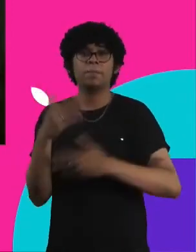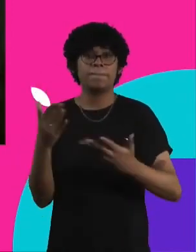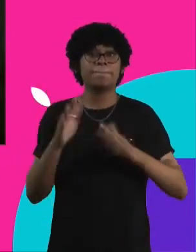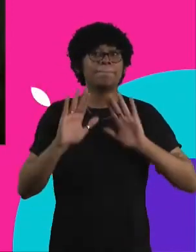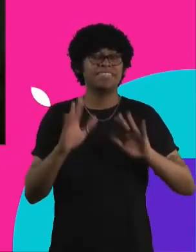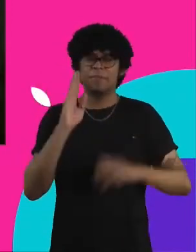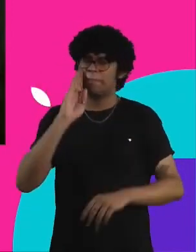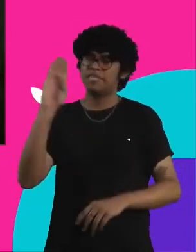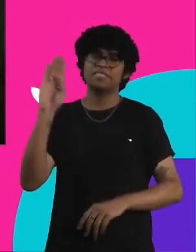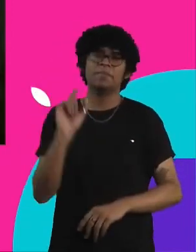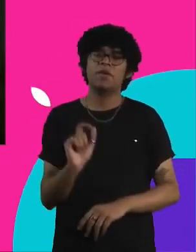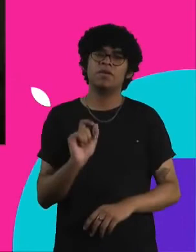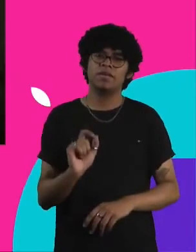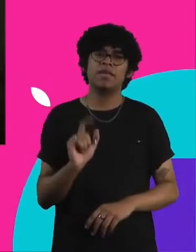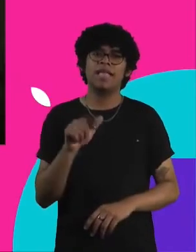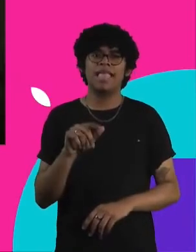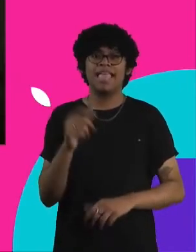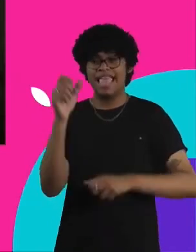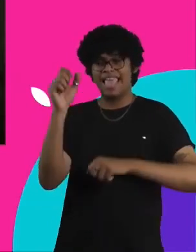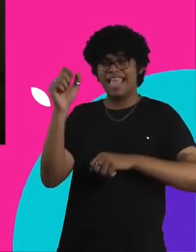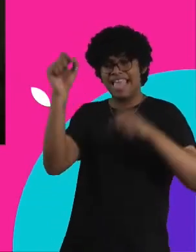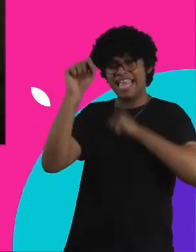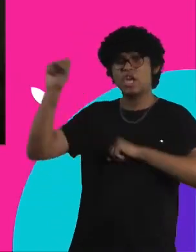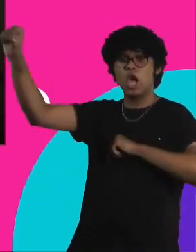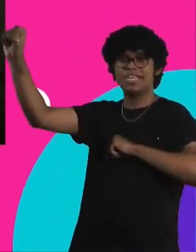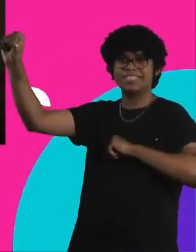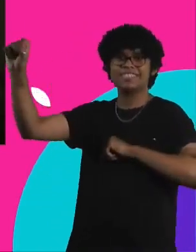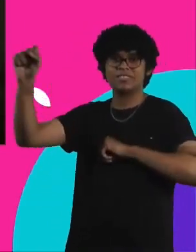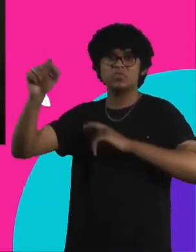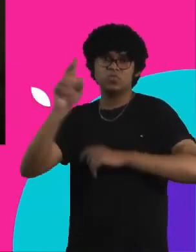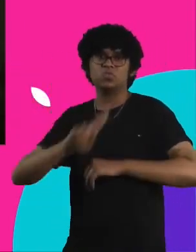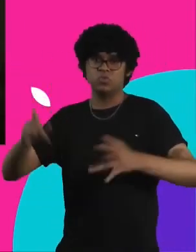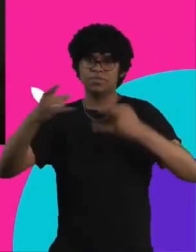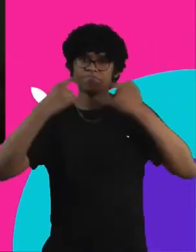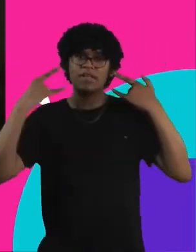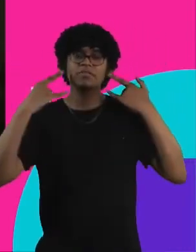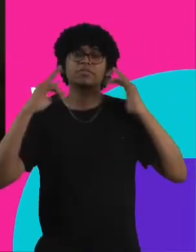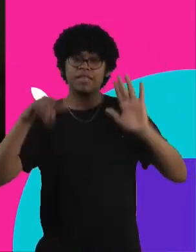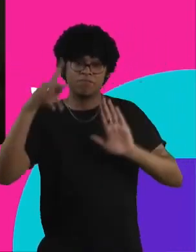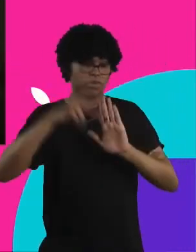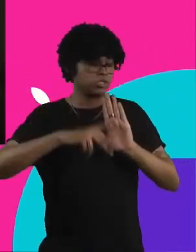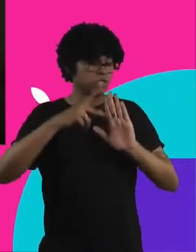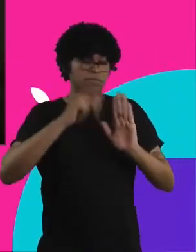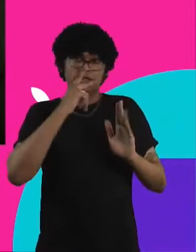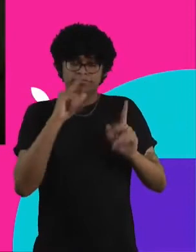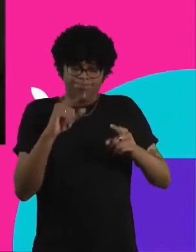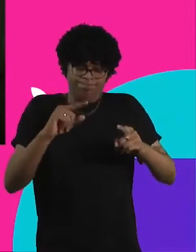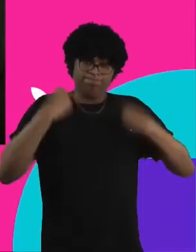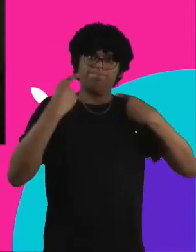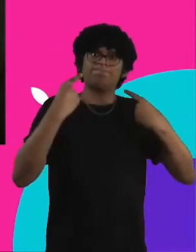Marcela comentou, foi o Heróis Usam Máscaras. A gente fez um projeto que foi um dos mais desafiadores da nossa